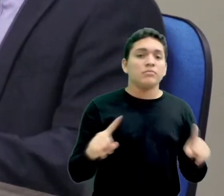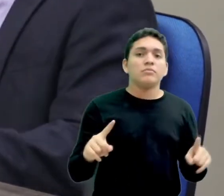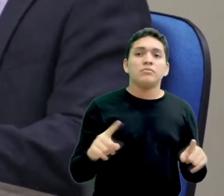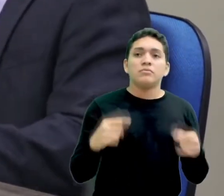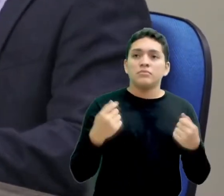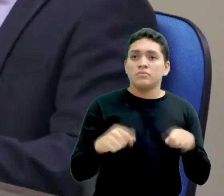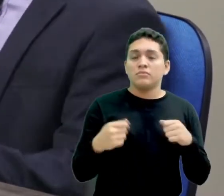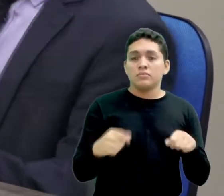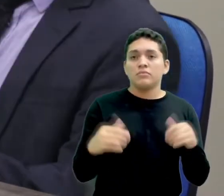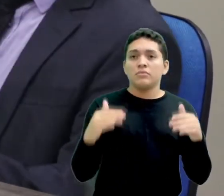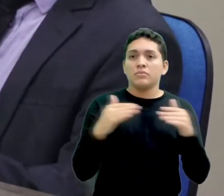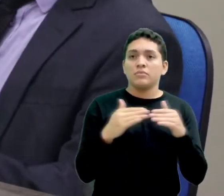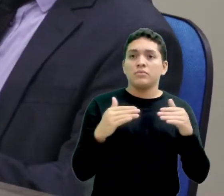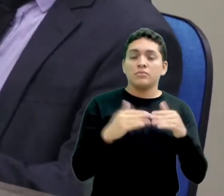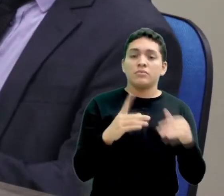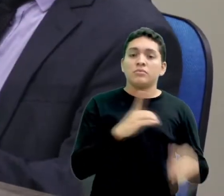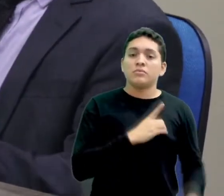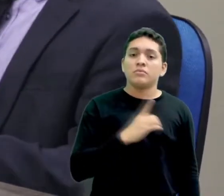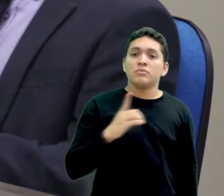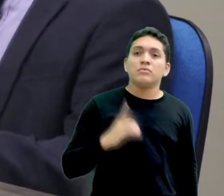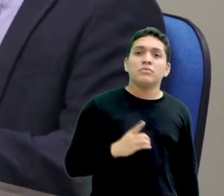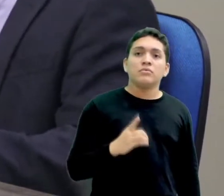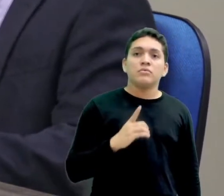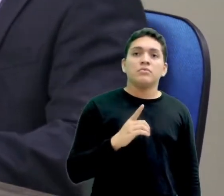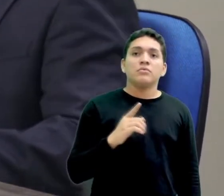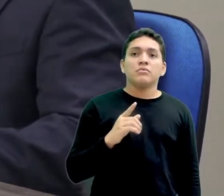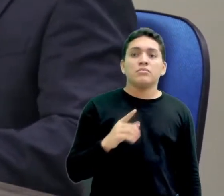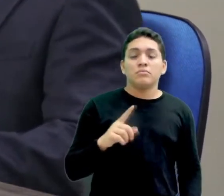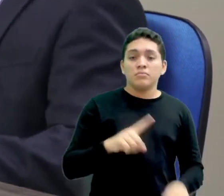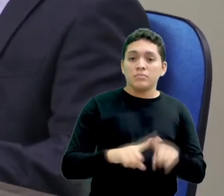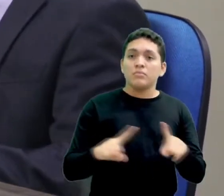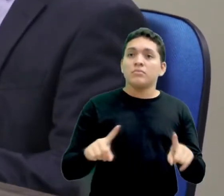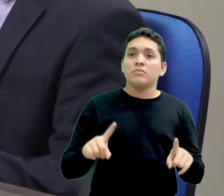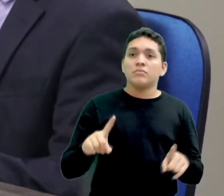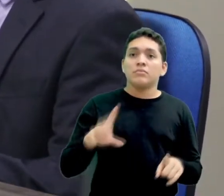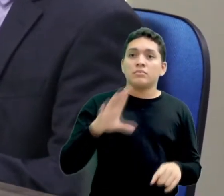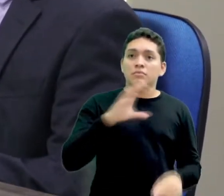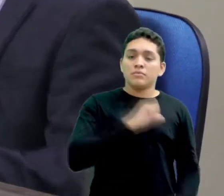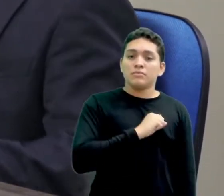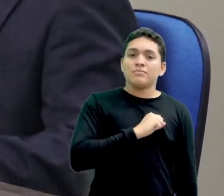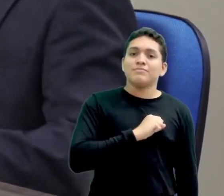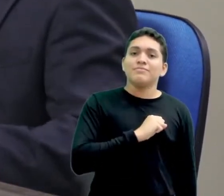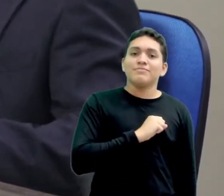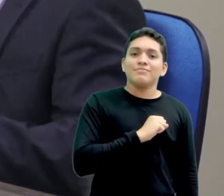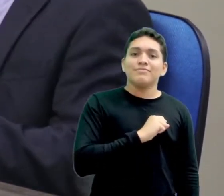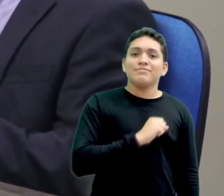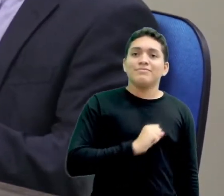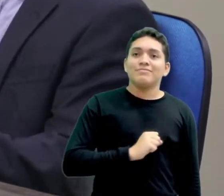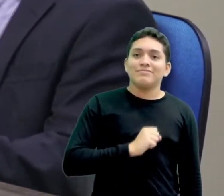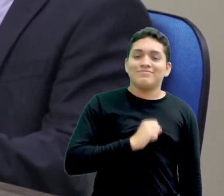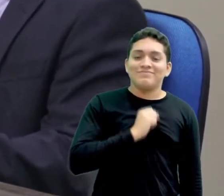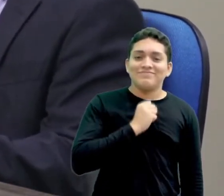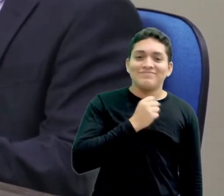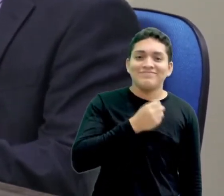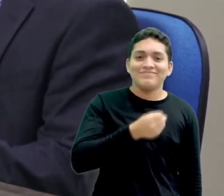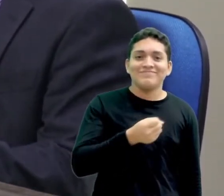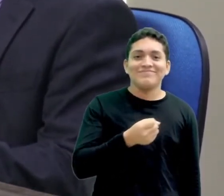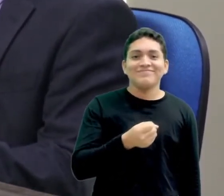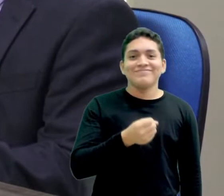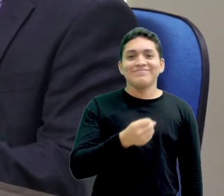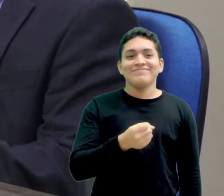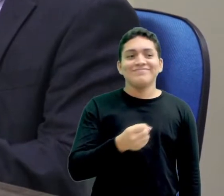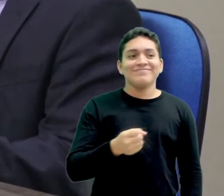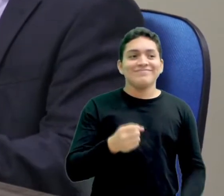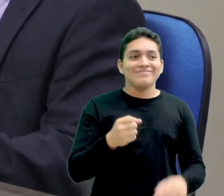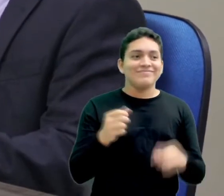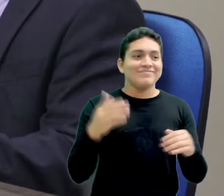concordar com a ideia do diácono Genilson, não necessariamente, mas eu amo, não posso ficar odioso, esse sentimento ele